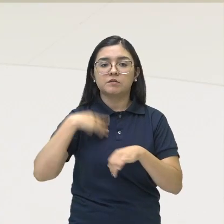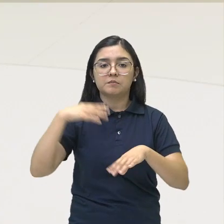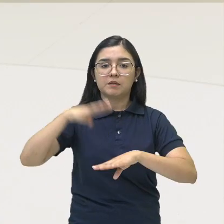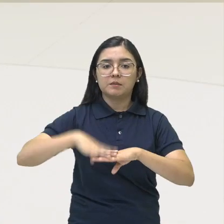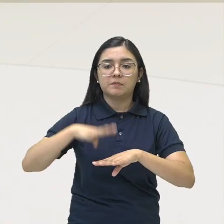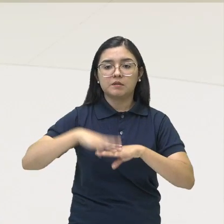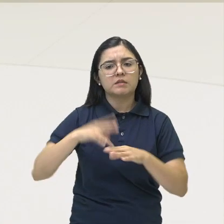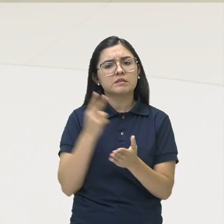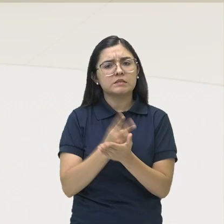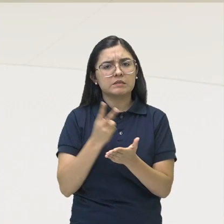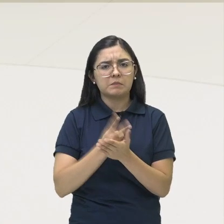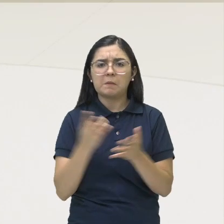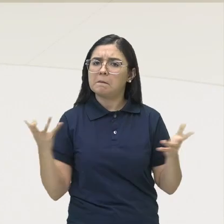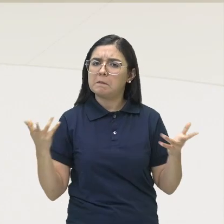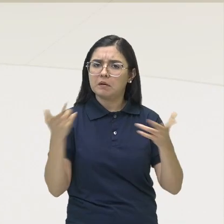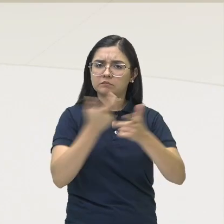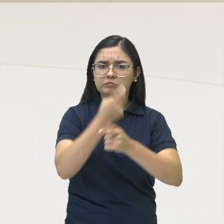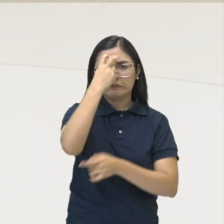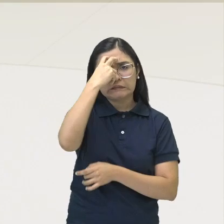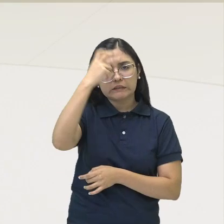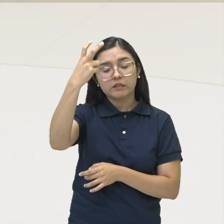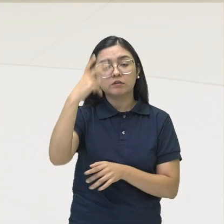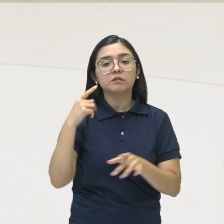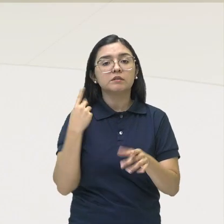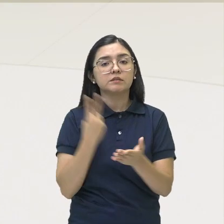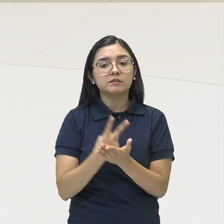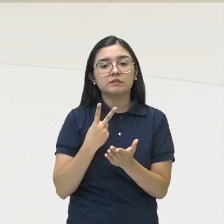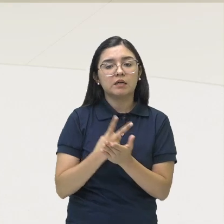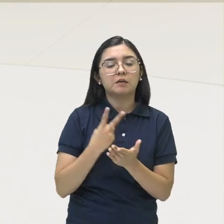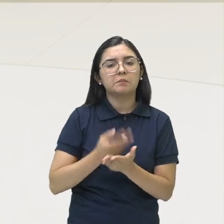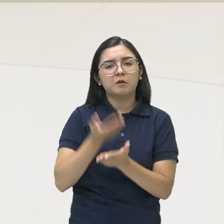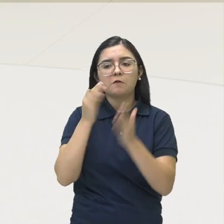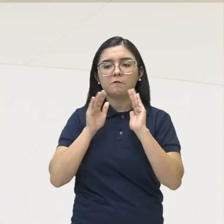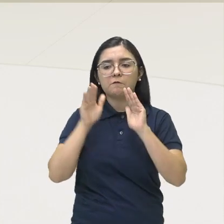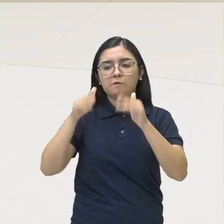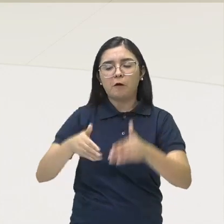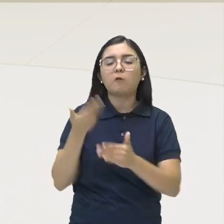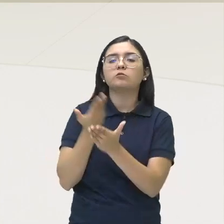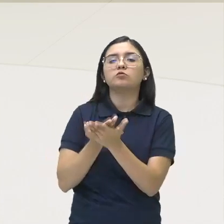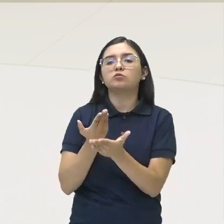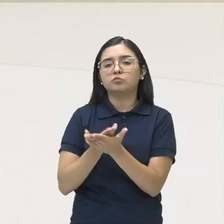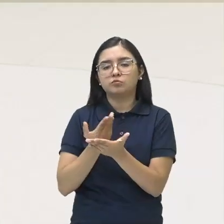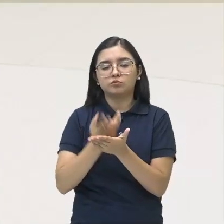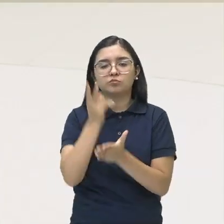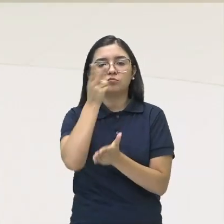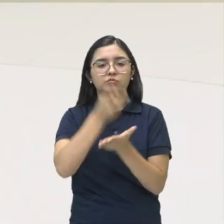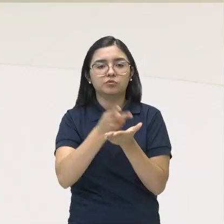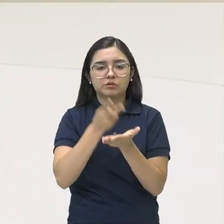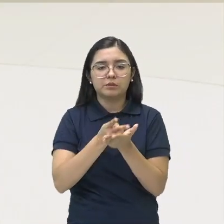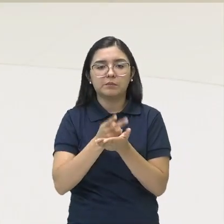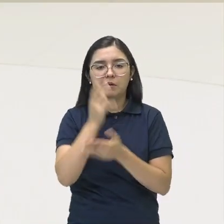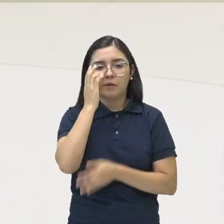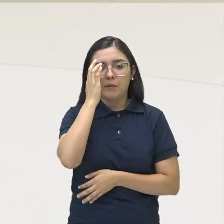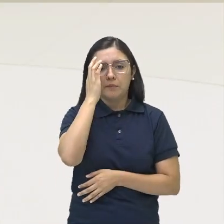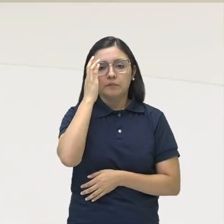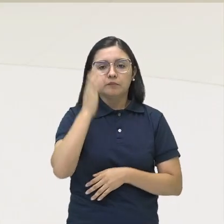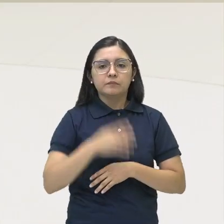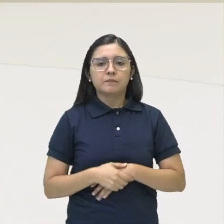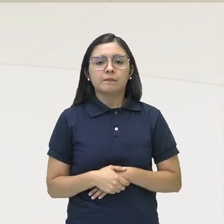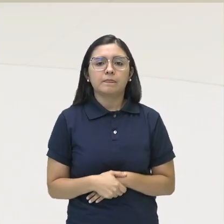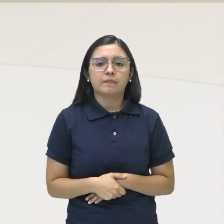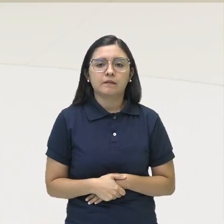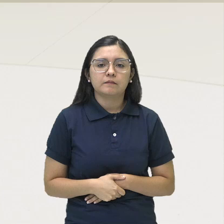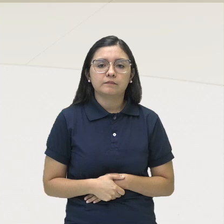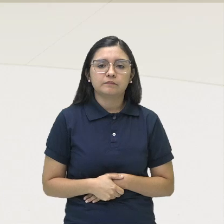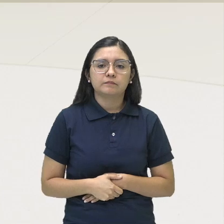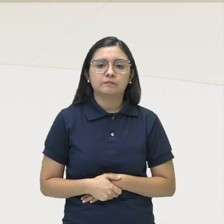foi sensacional, né? Sempre teve ali os estudos à frente de toda a sua vida. Essa